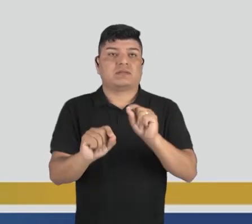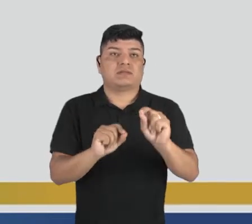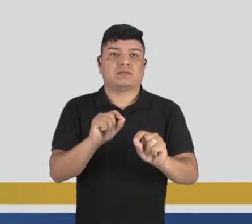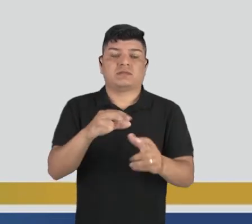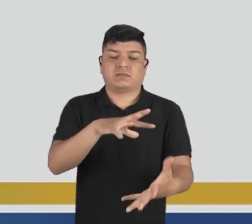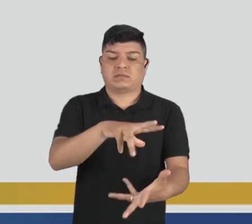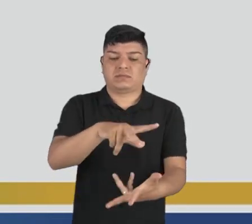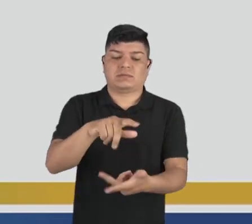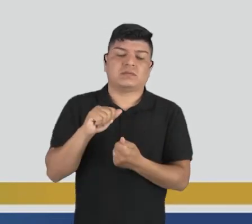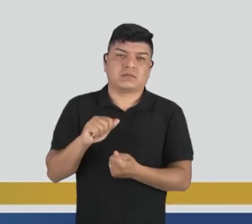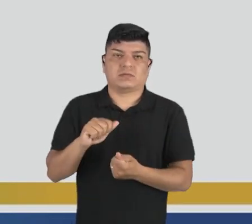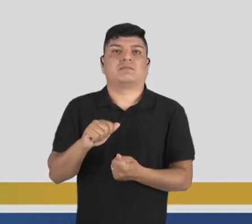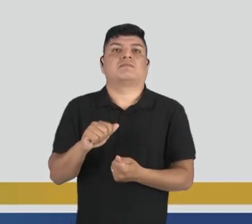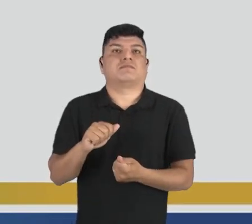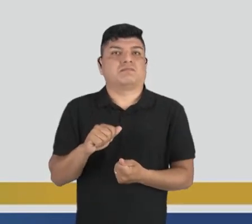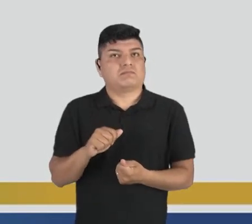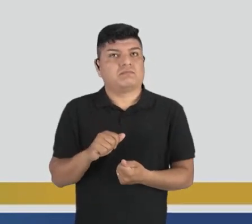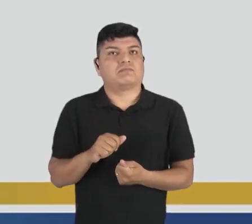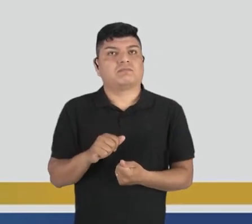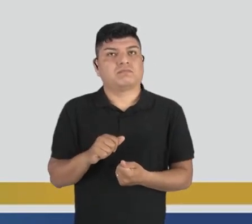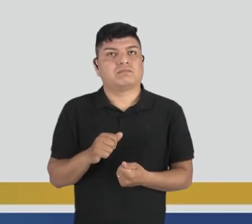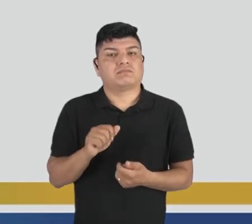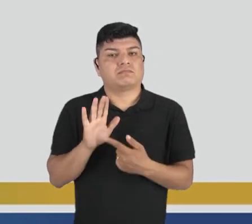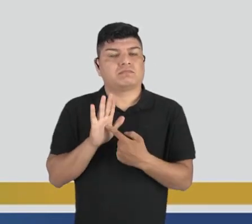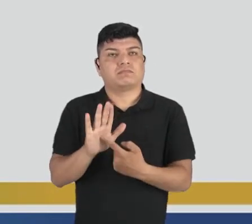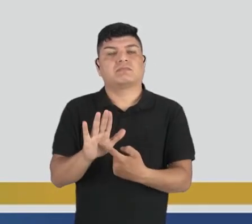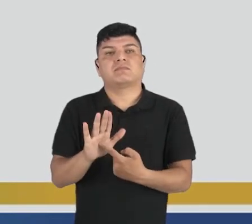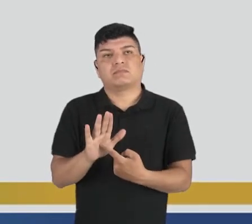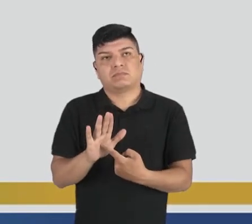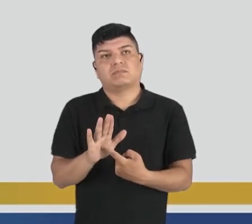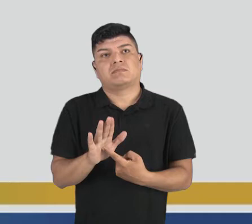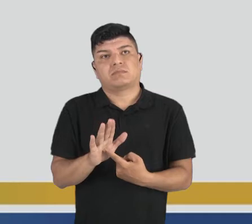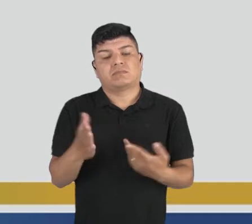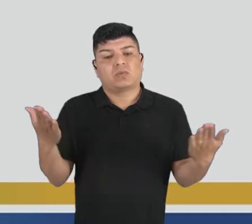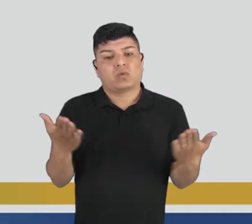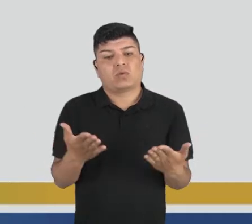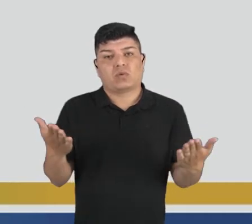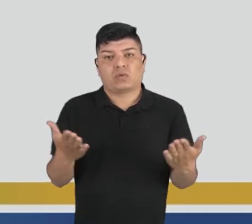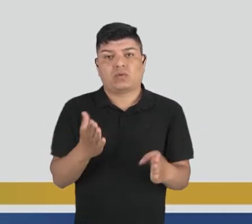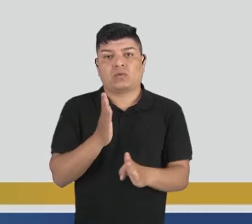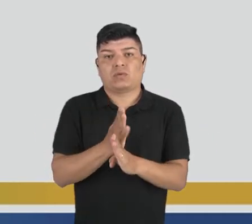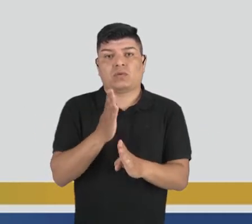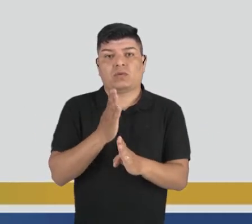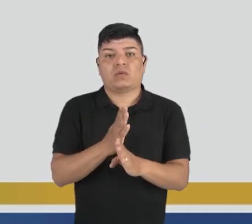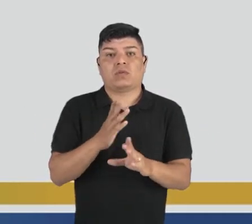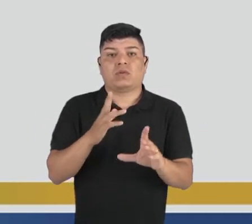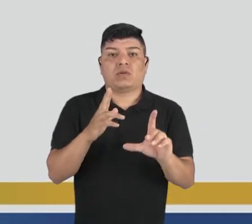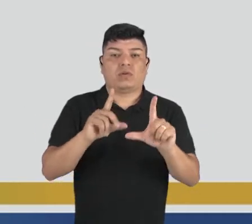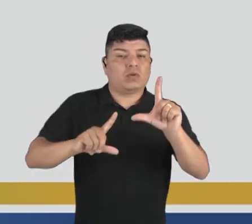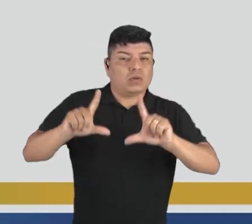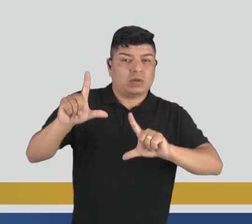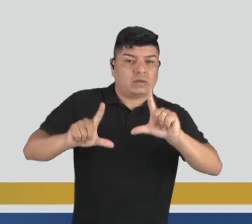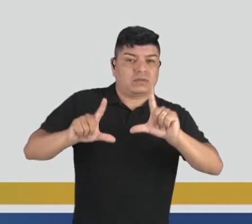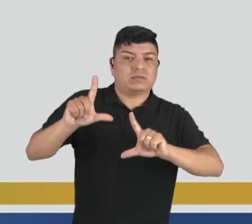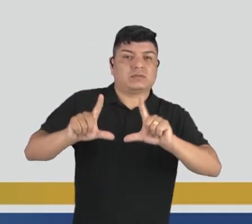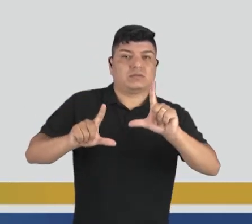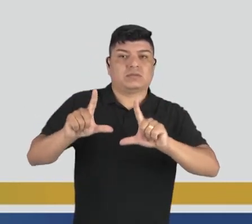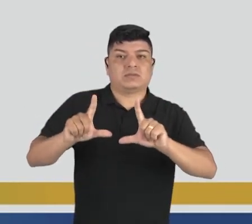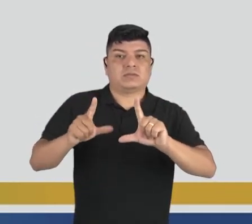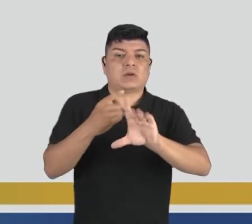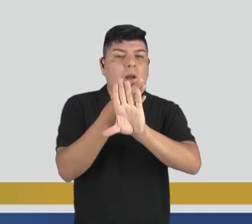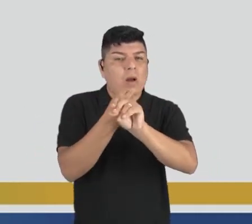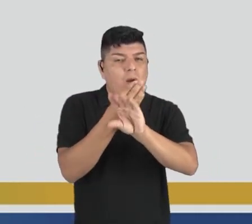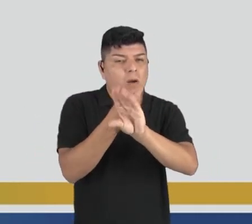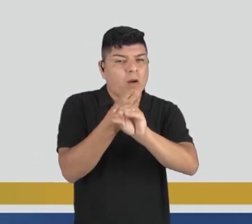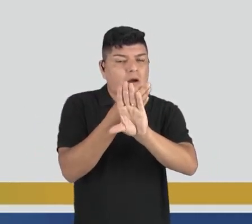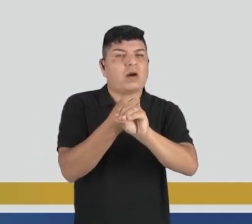essa globalidade, assim, quando eles se apresentam, né? Hoje mais através das lives, claro, porque tem a questão da pandemia